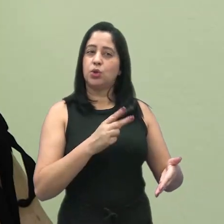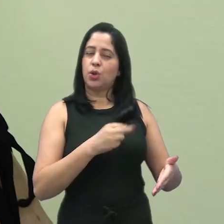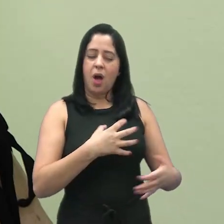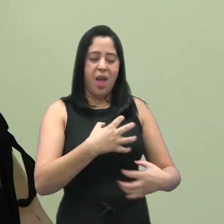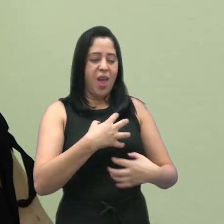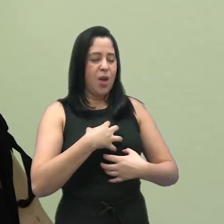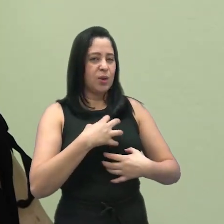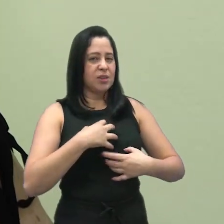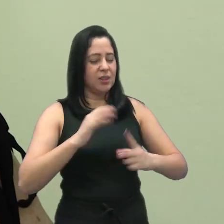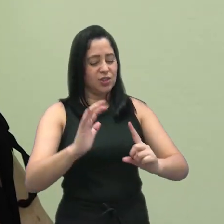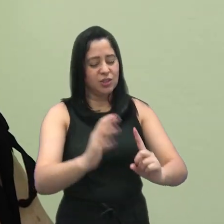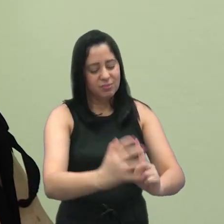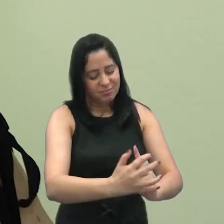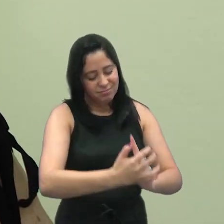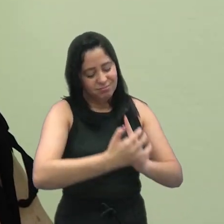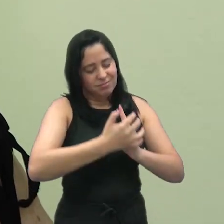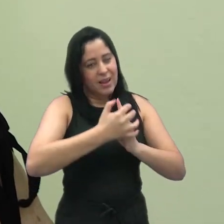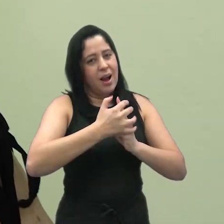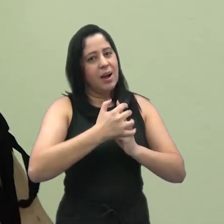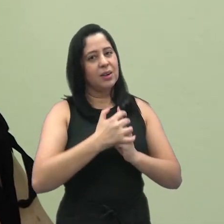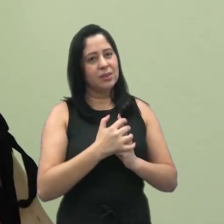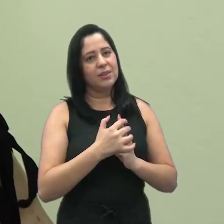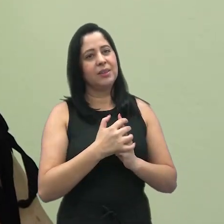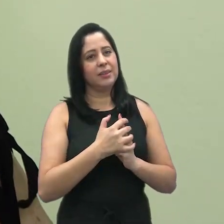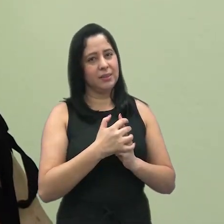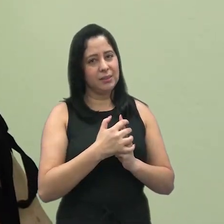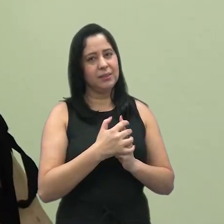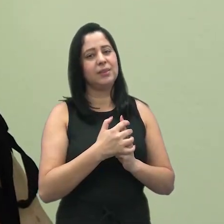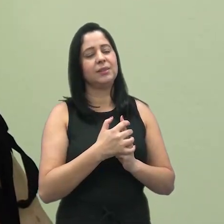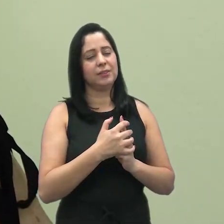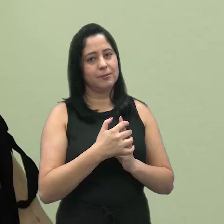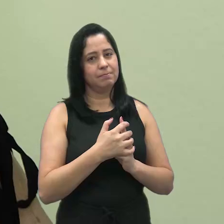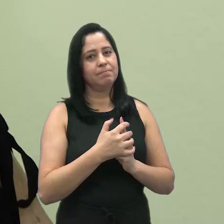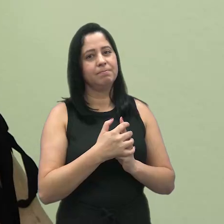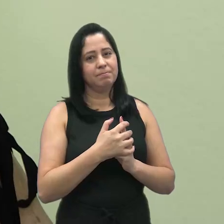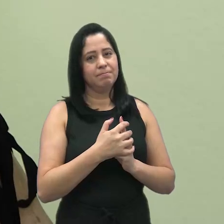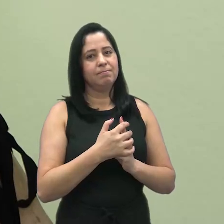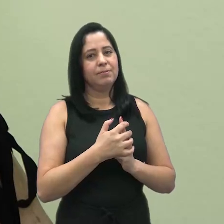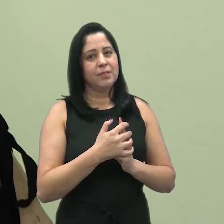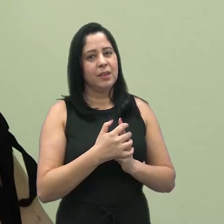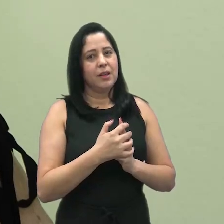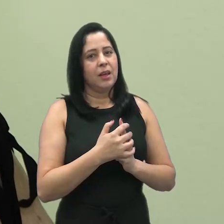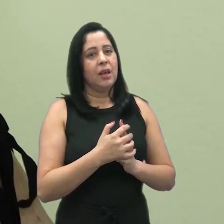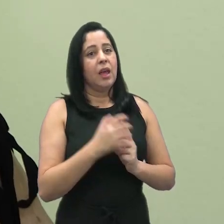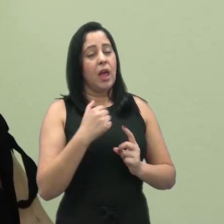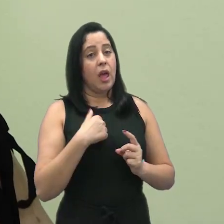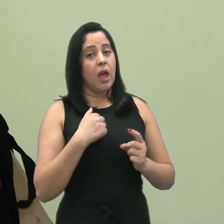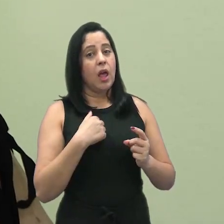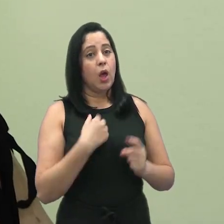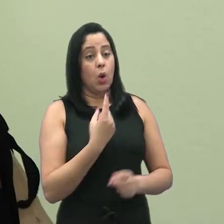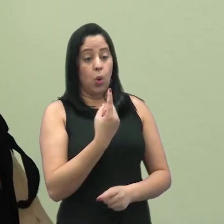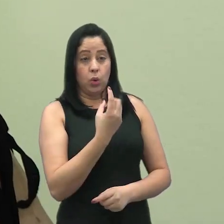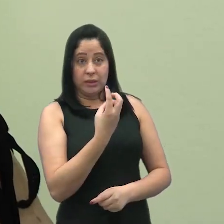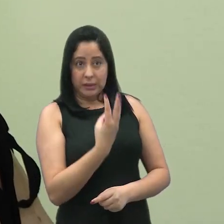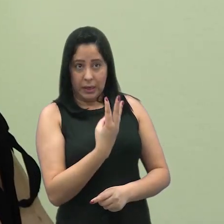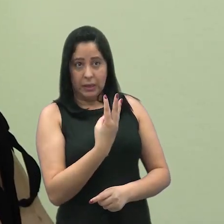bem recebida, fui bem acolhida. Eu fiz 3, né,